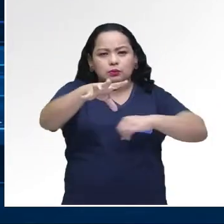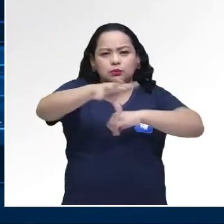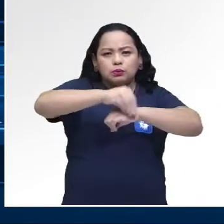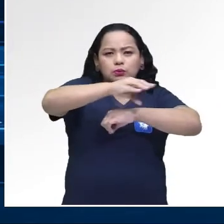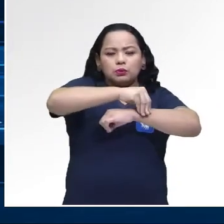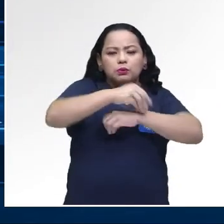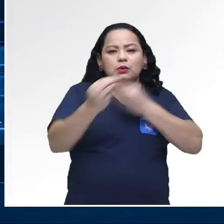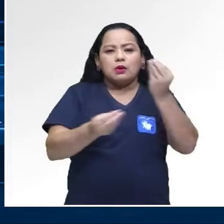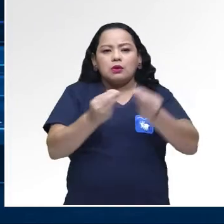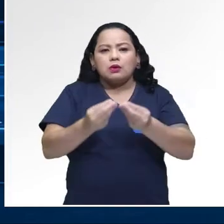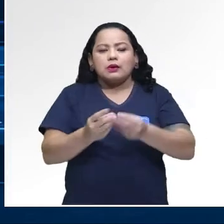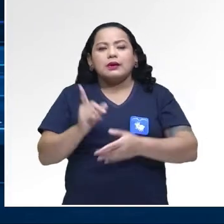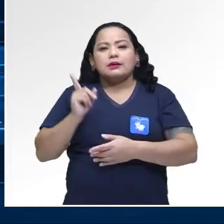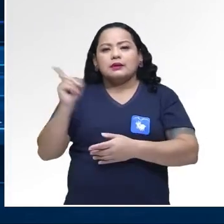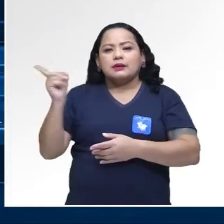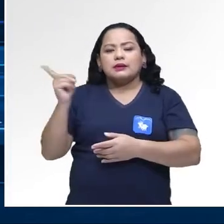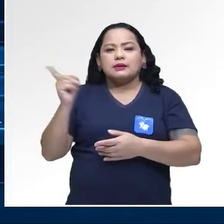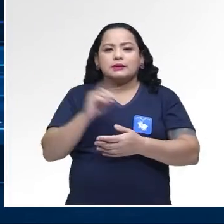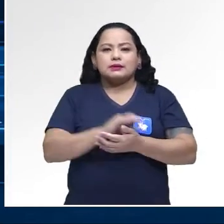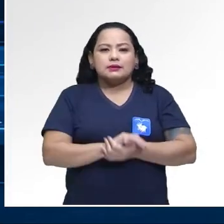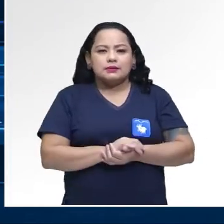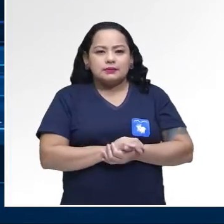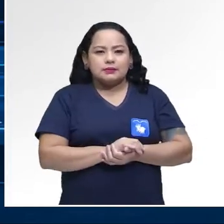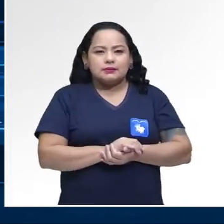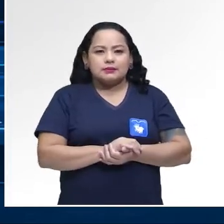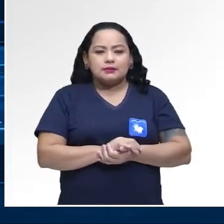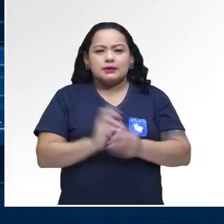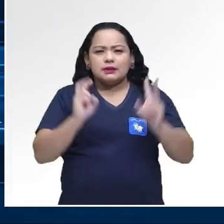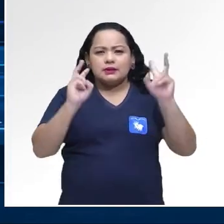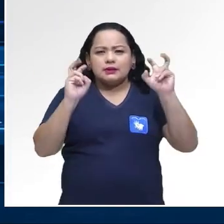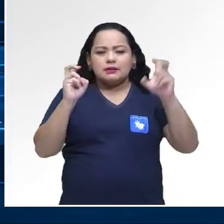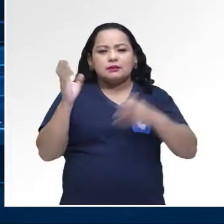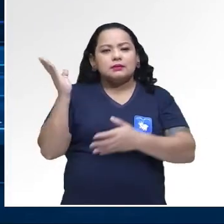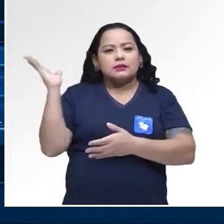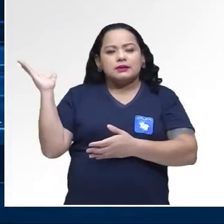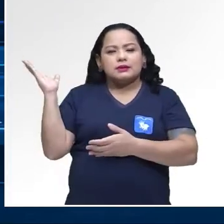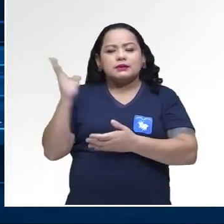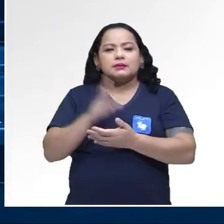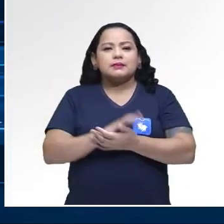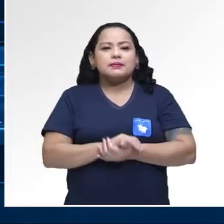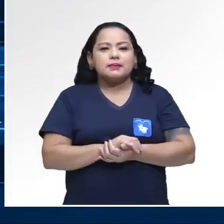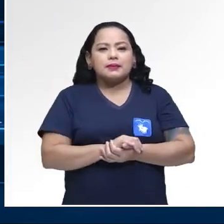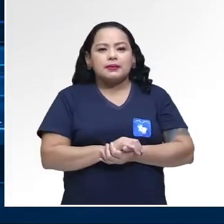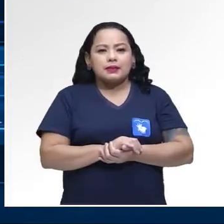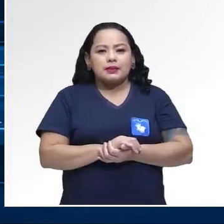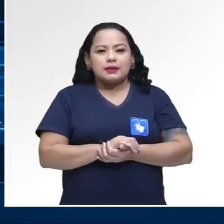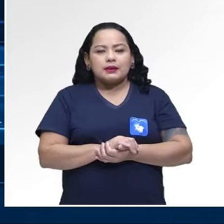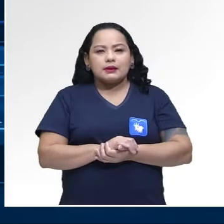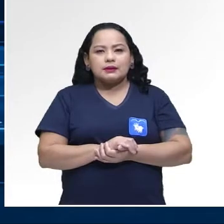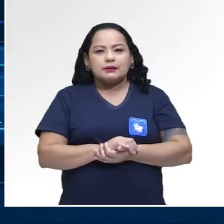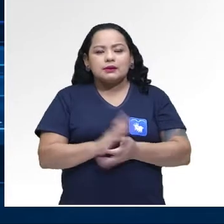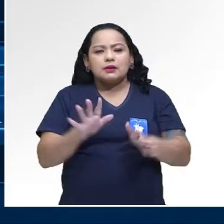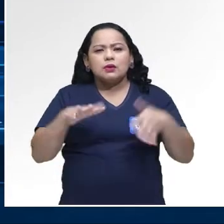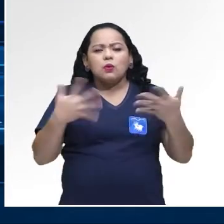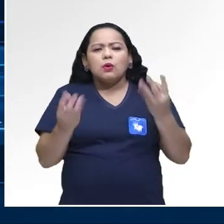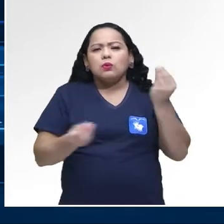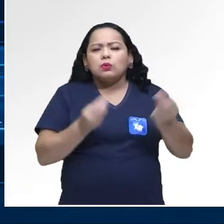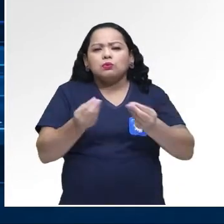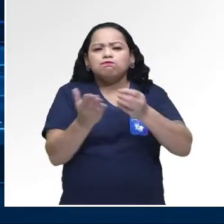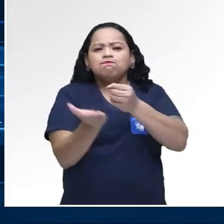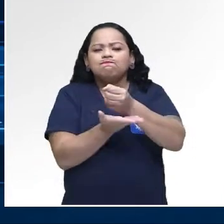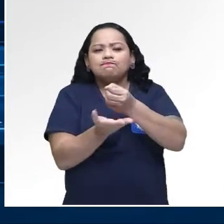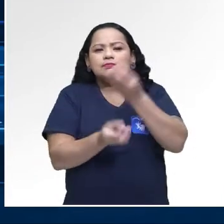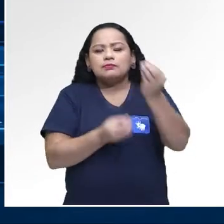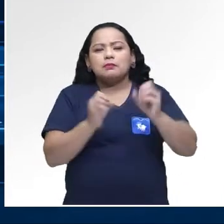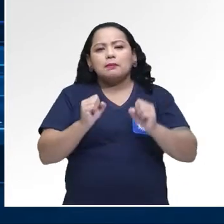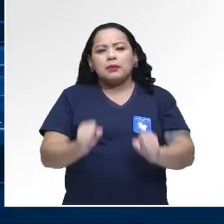pela fonte de tensão, né, que é ali a minha fonte de energia. E aí, qual é essa fonte? Né, ela